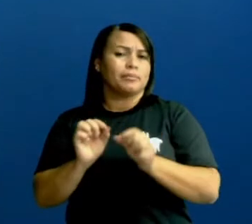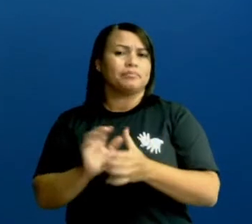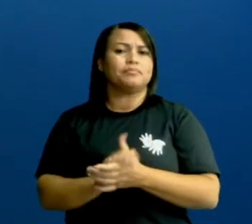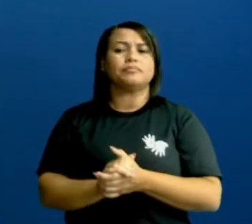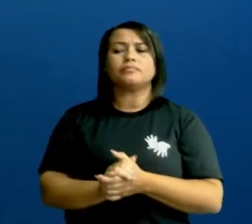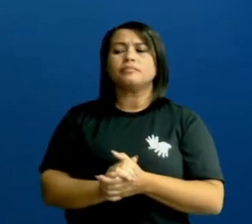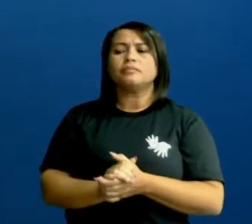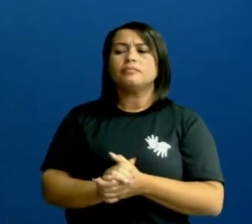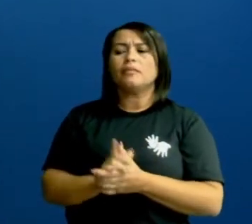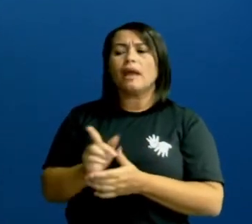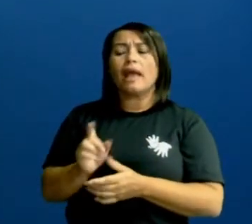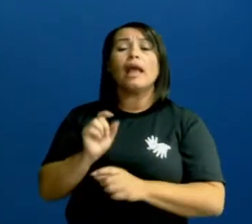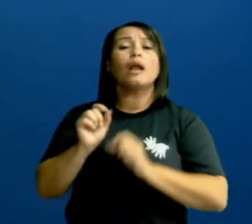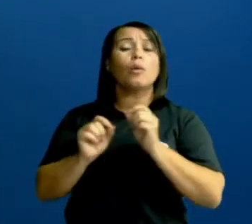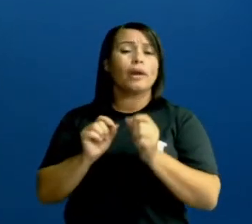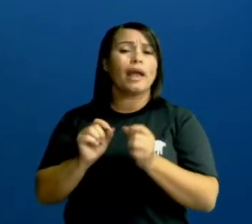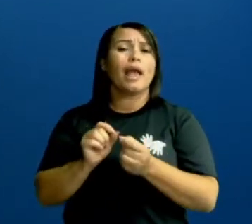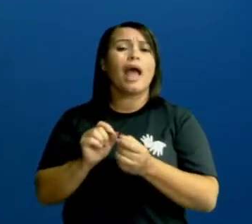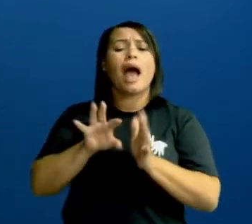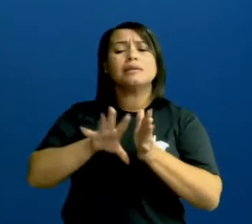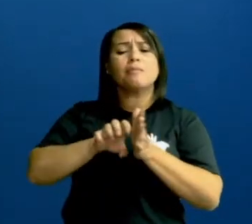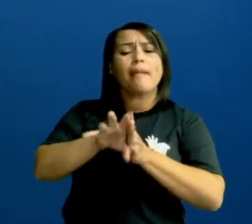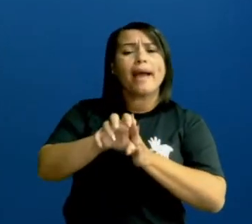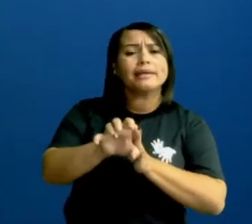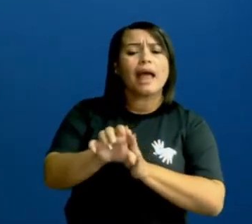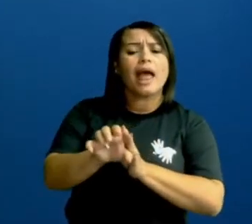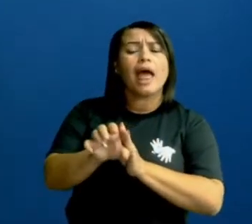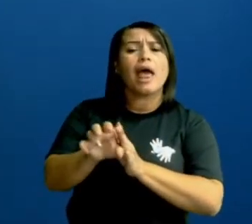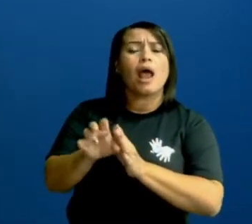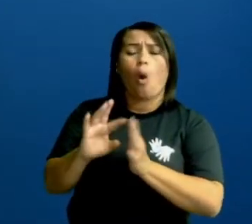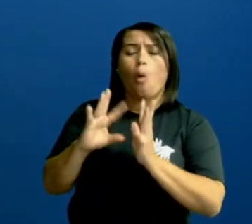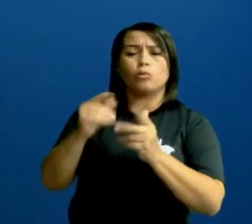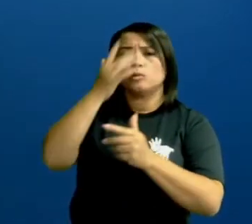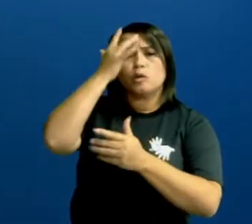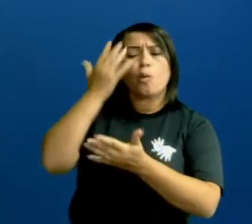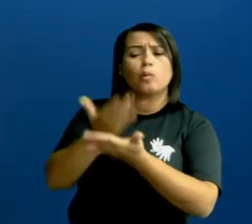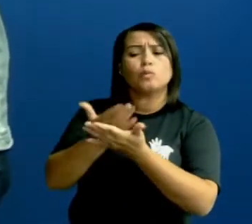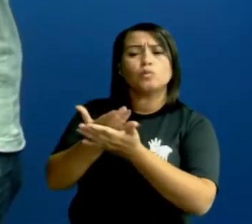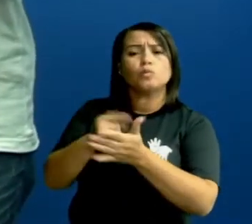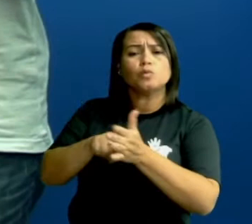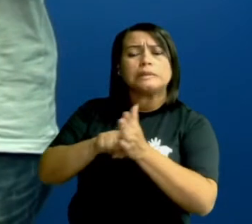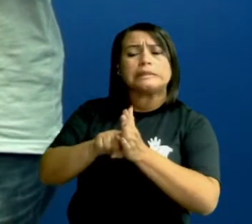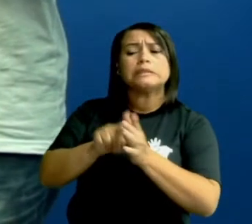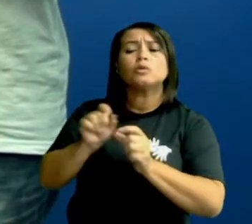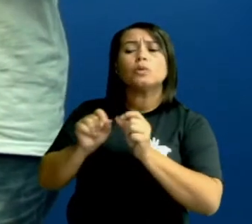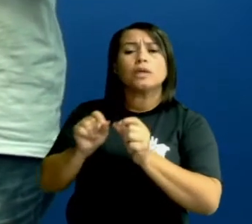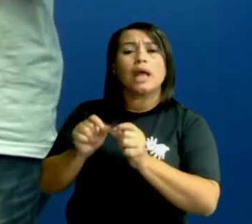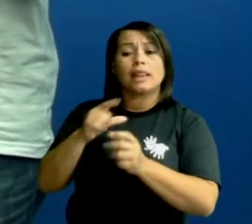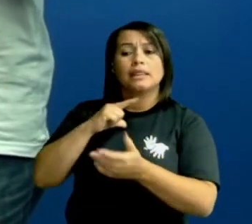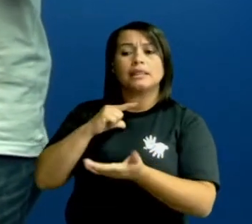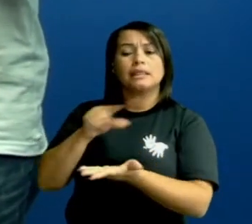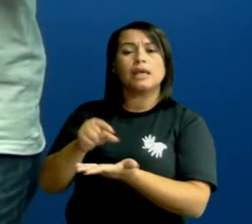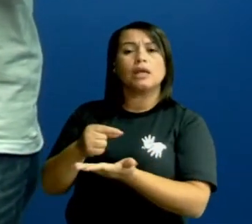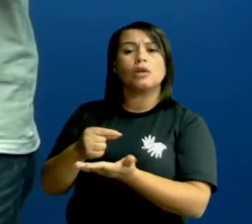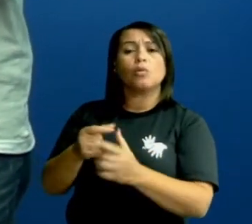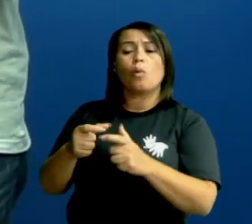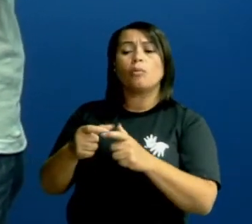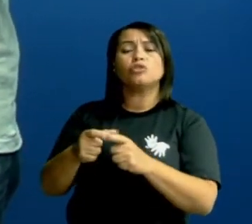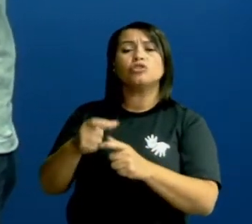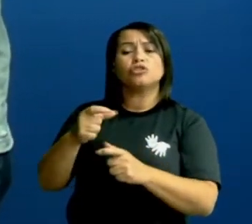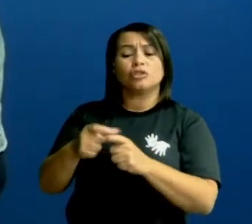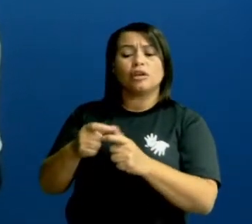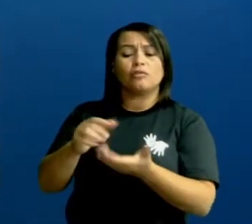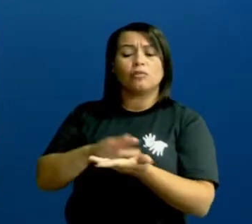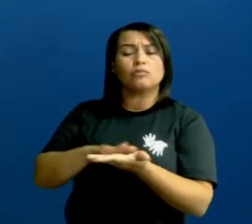ele cultivava essas bactérias, assim como todo cientista, em um objeto de vidro chamado